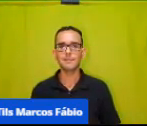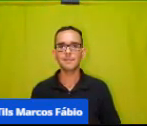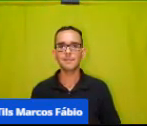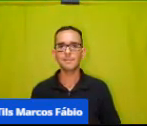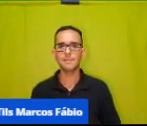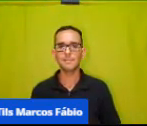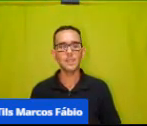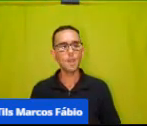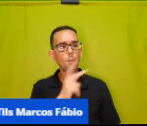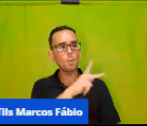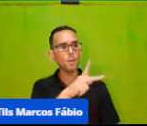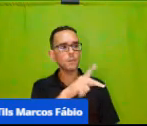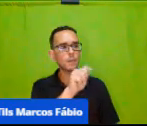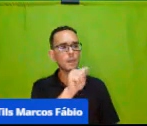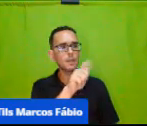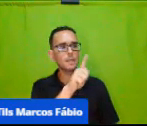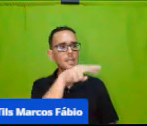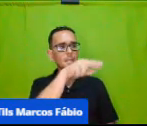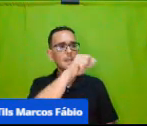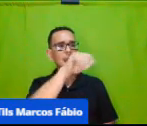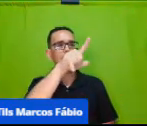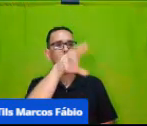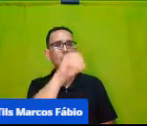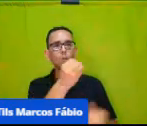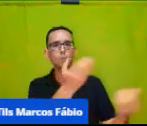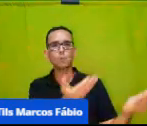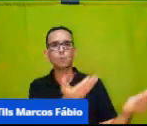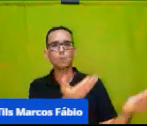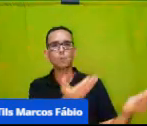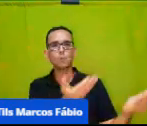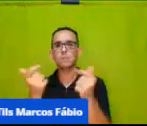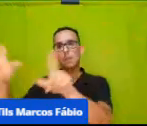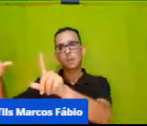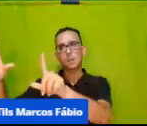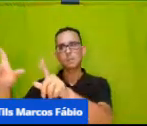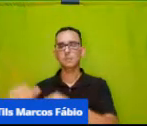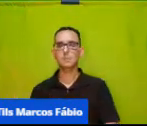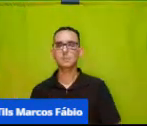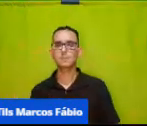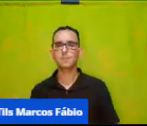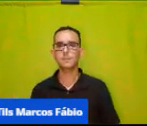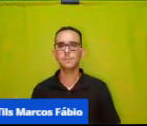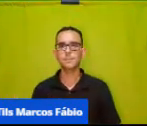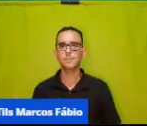Aguinaldo, à vontade. Próximo slide, por gentileza.